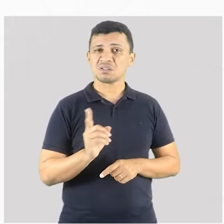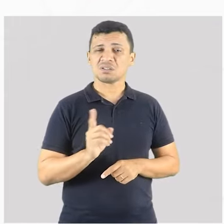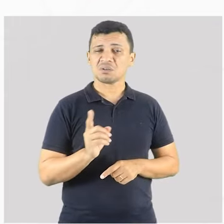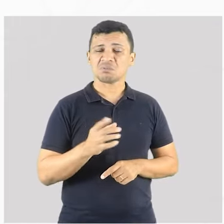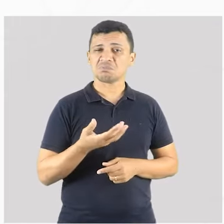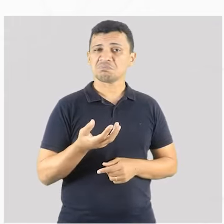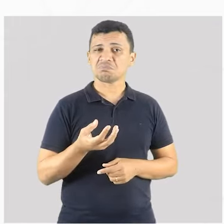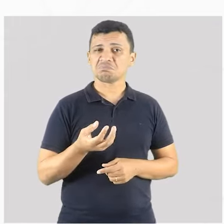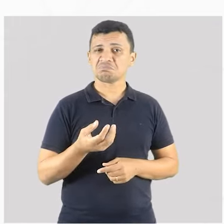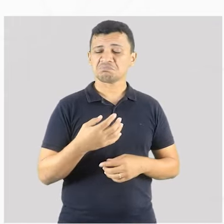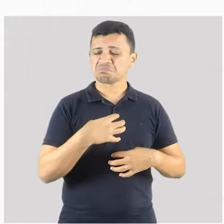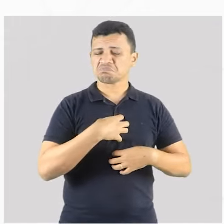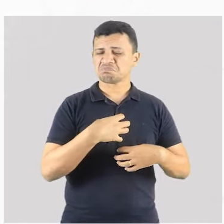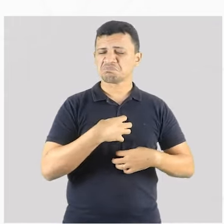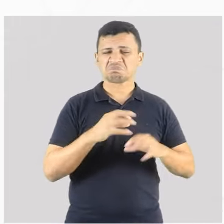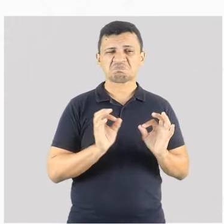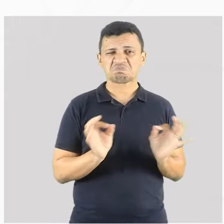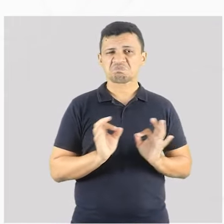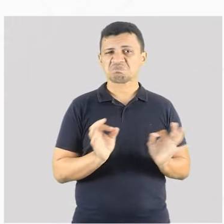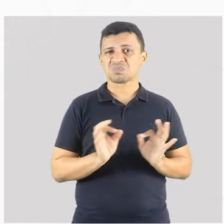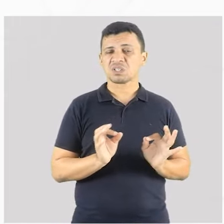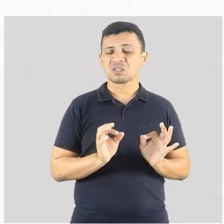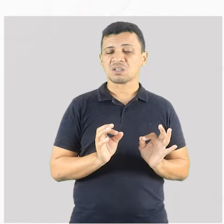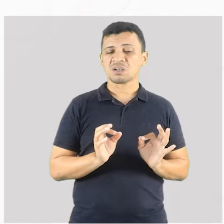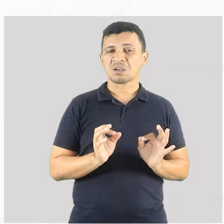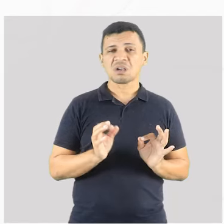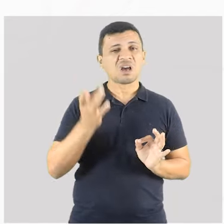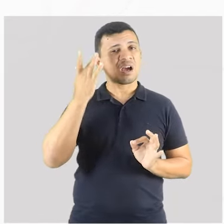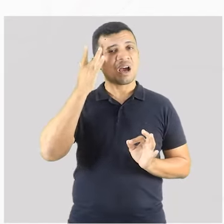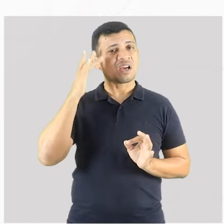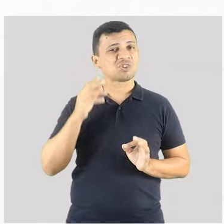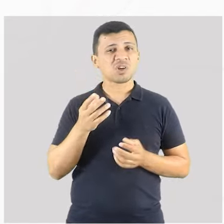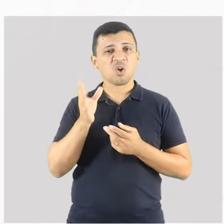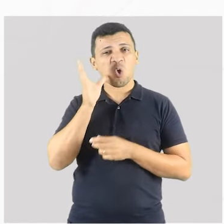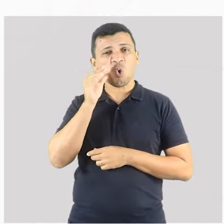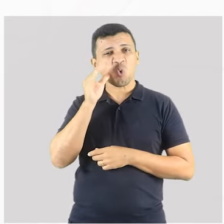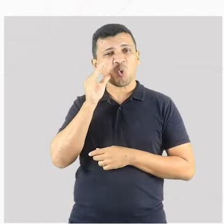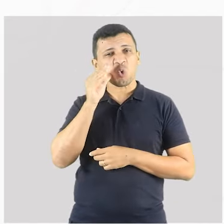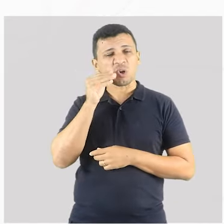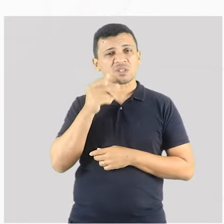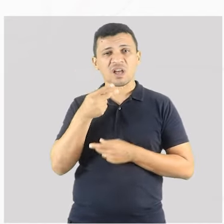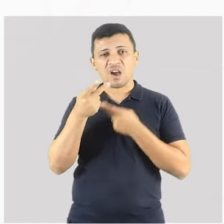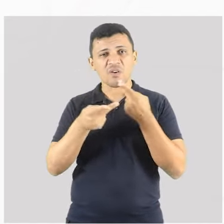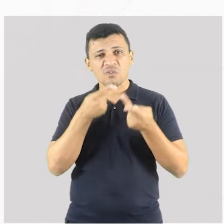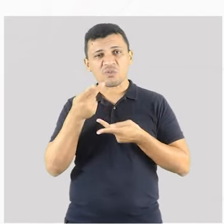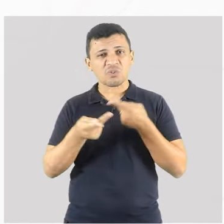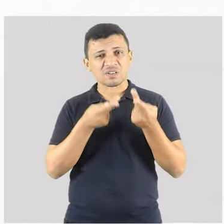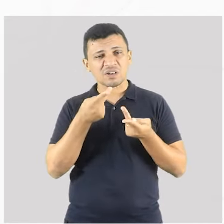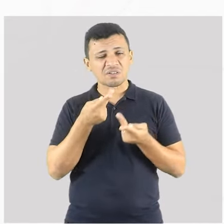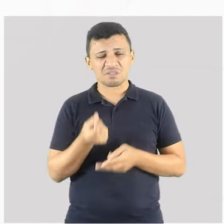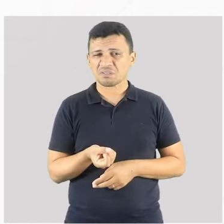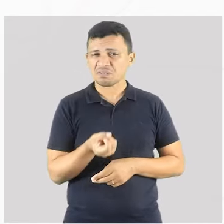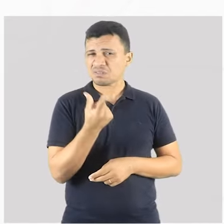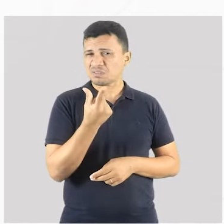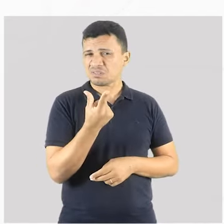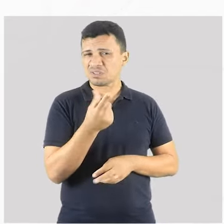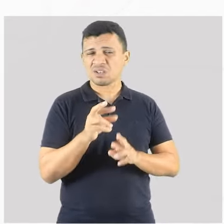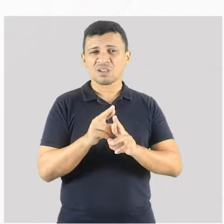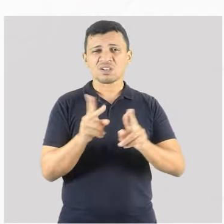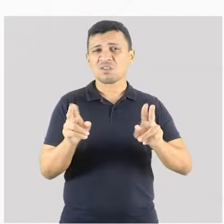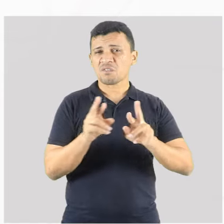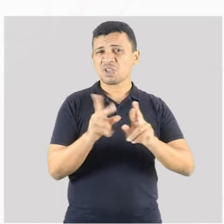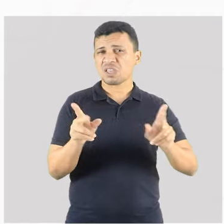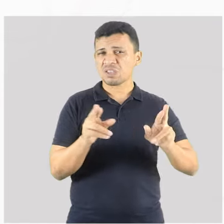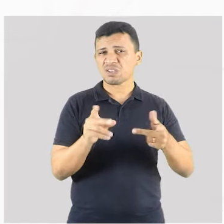susceptibilizei longe disso achei curiosa aquela maneira de falar pelo avesso diferente das